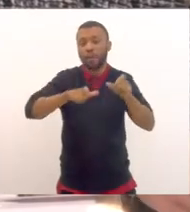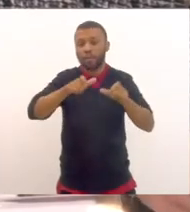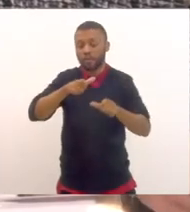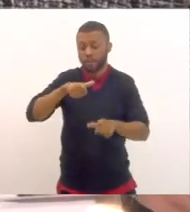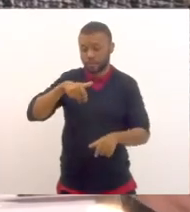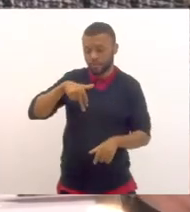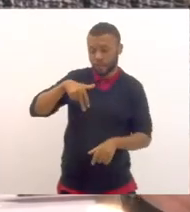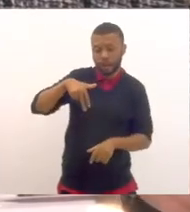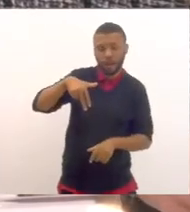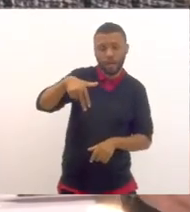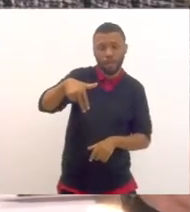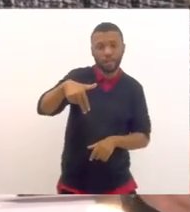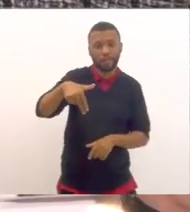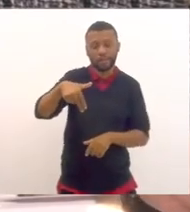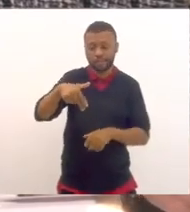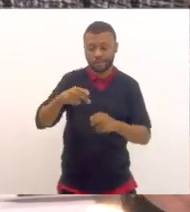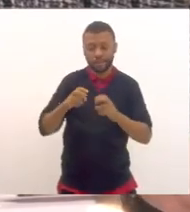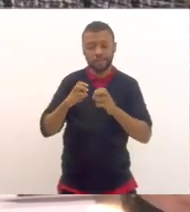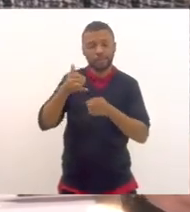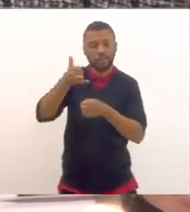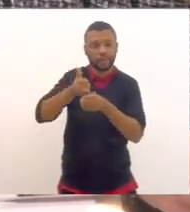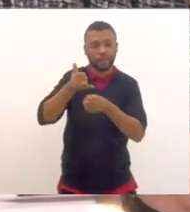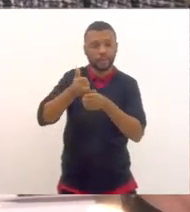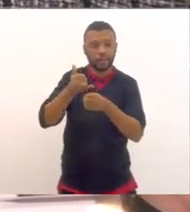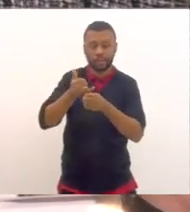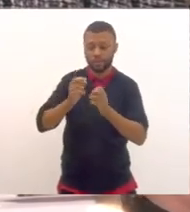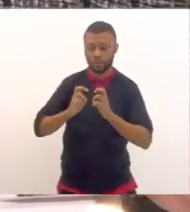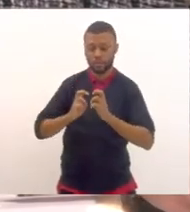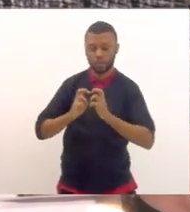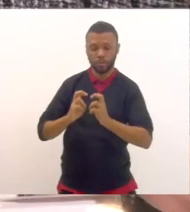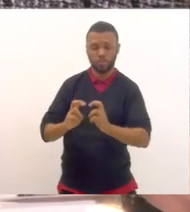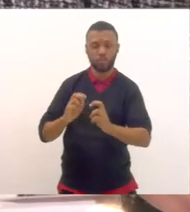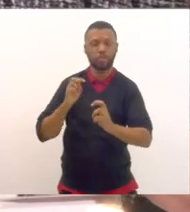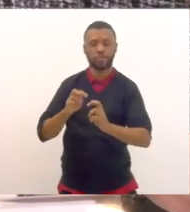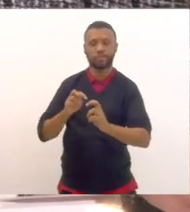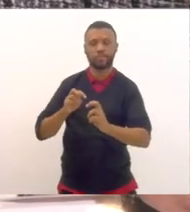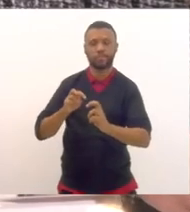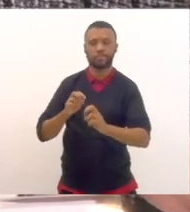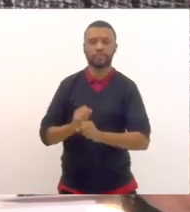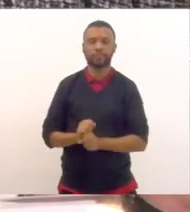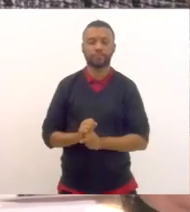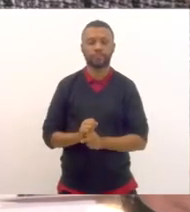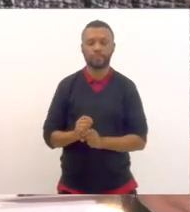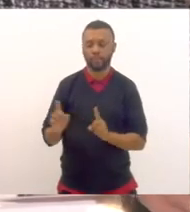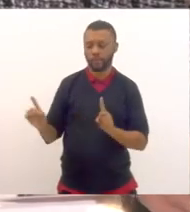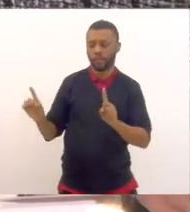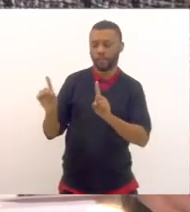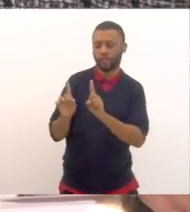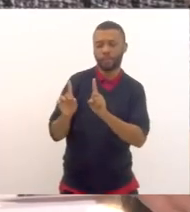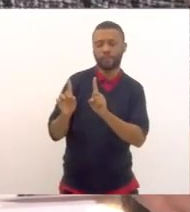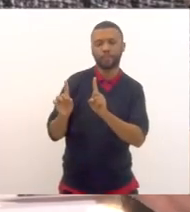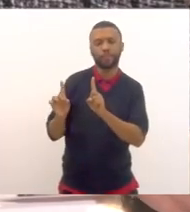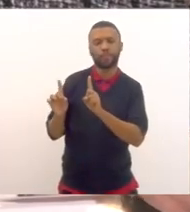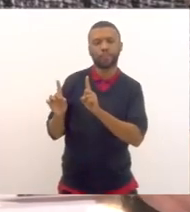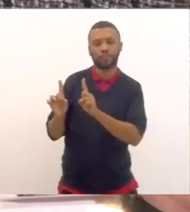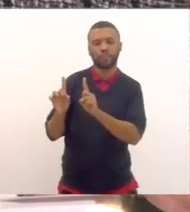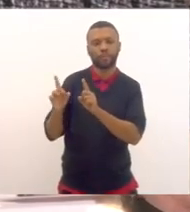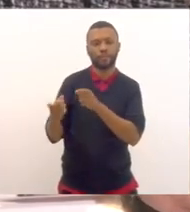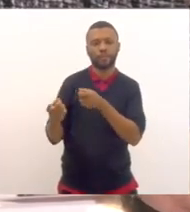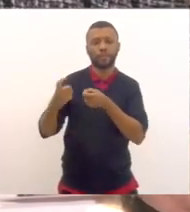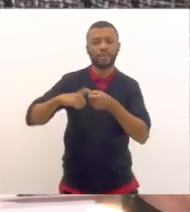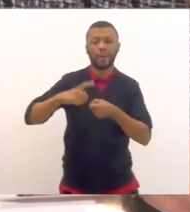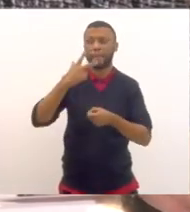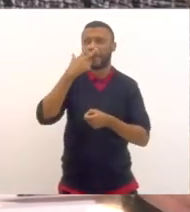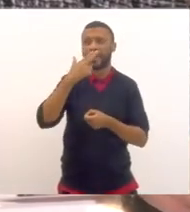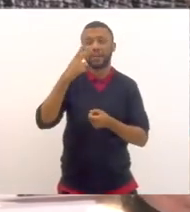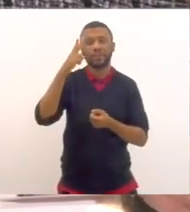transitam na própria linha de trem a senhora tava do meu lado quando voltávamos salvo eu de